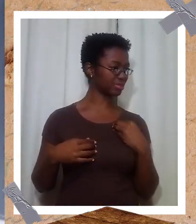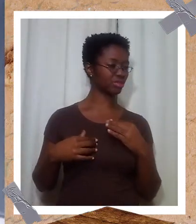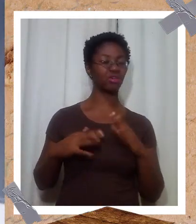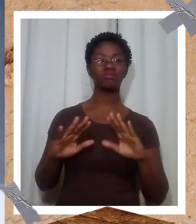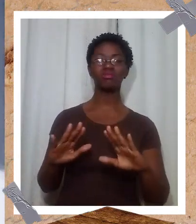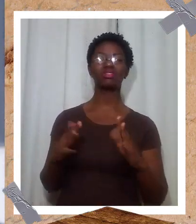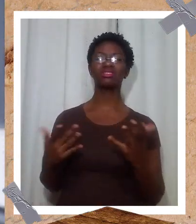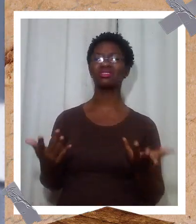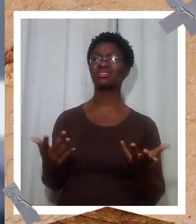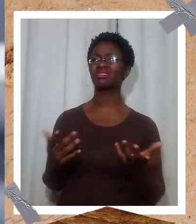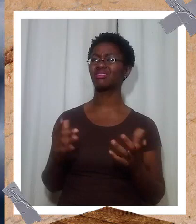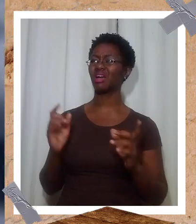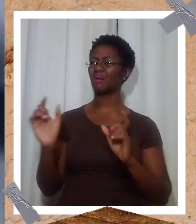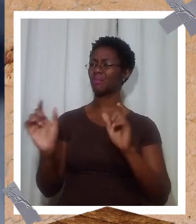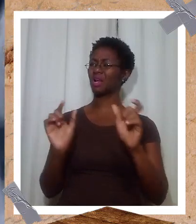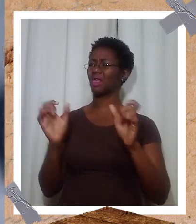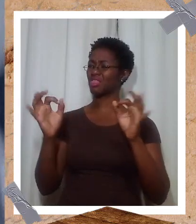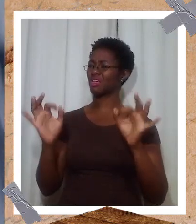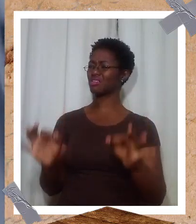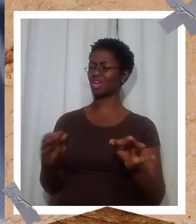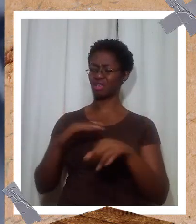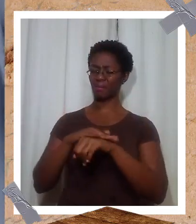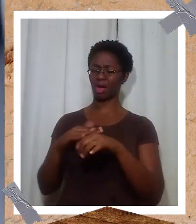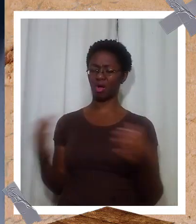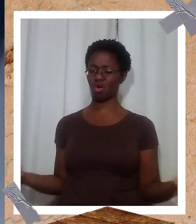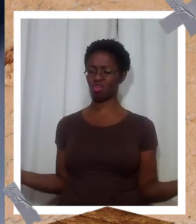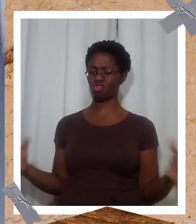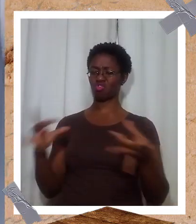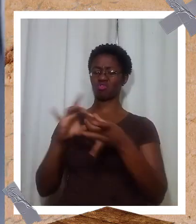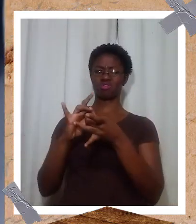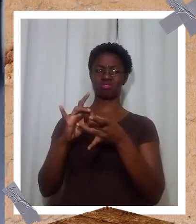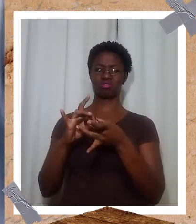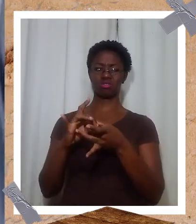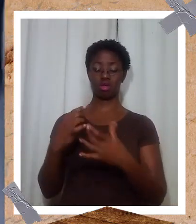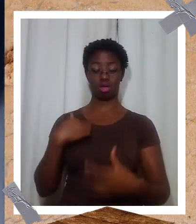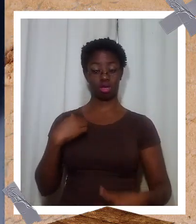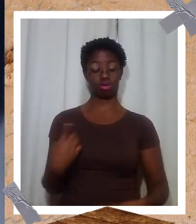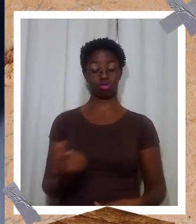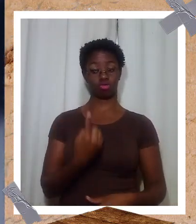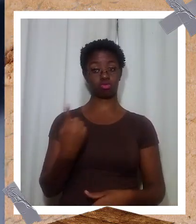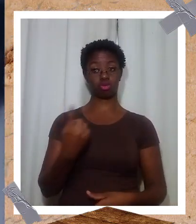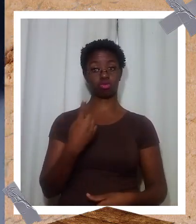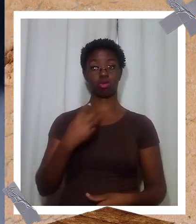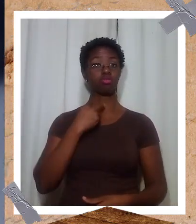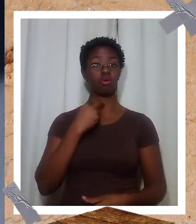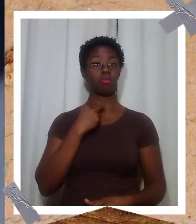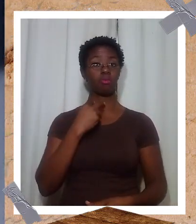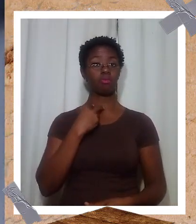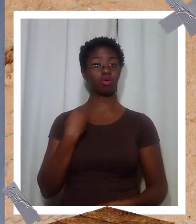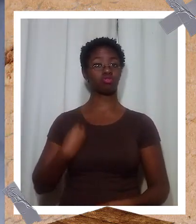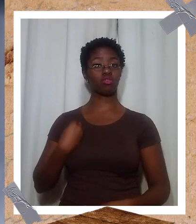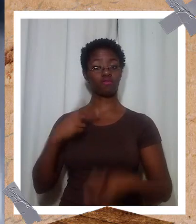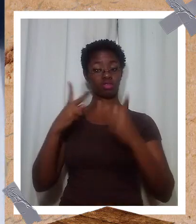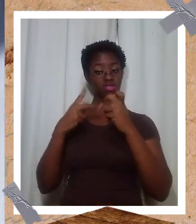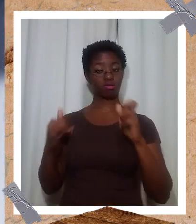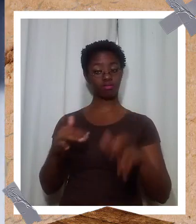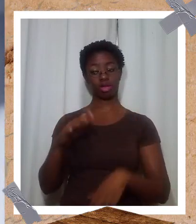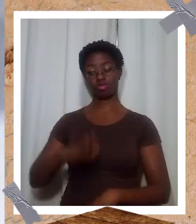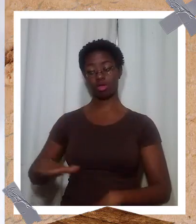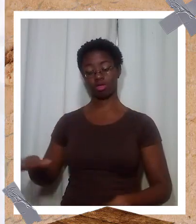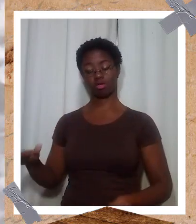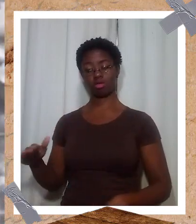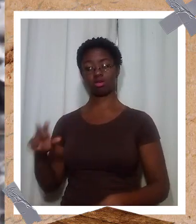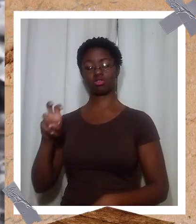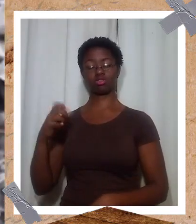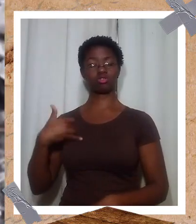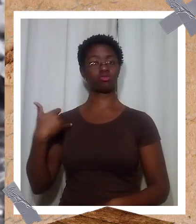quais seriam as palavras certas? Uma mulher sozinha não pode viver em paz com uma criança de 4, 5 anos? Depois de tanto limpar